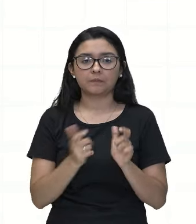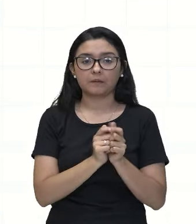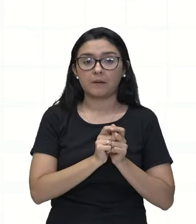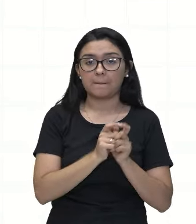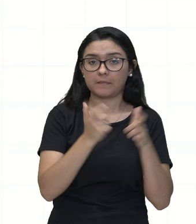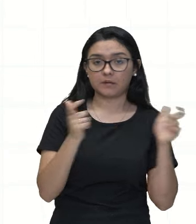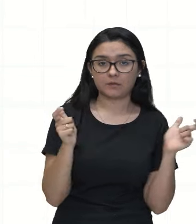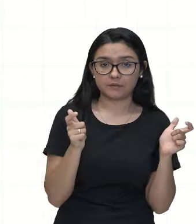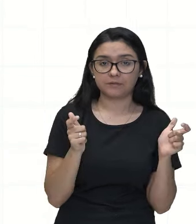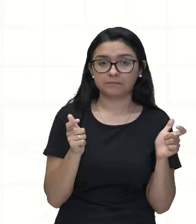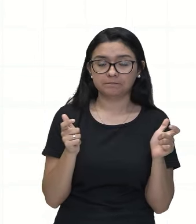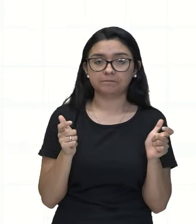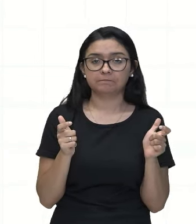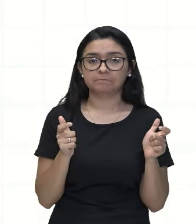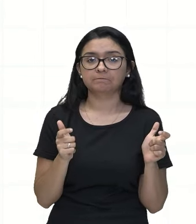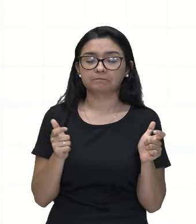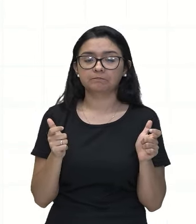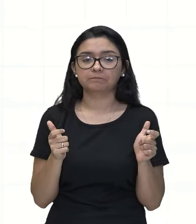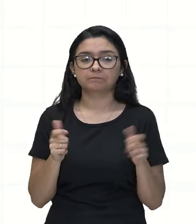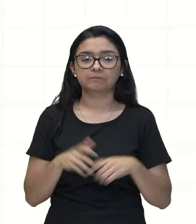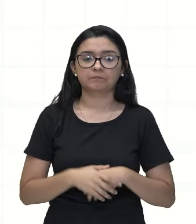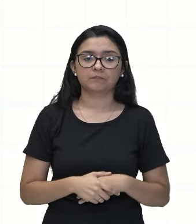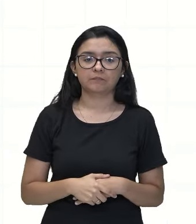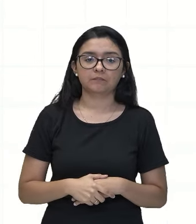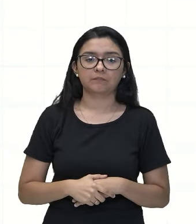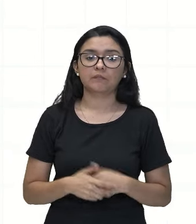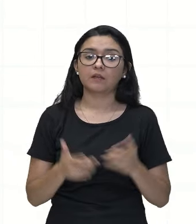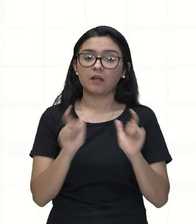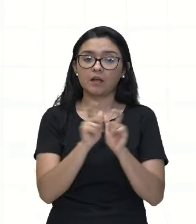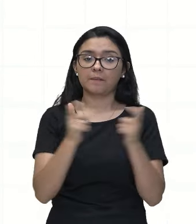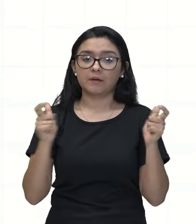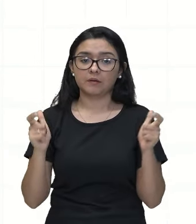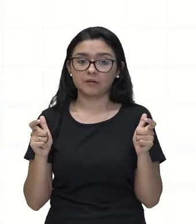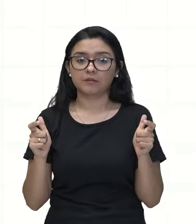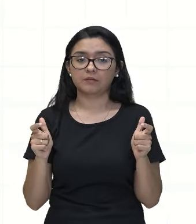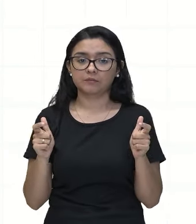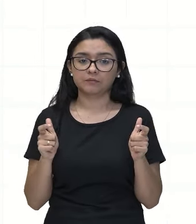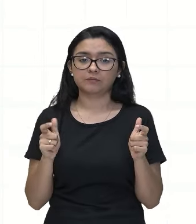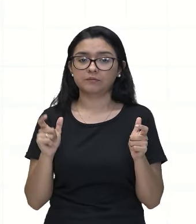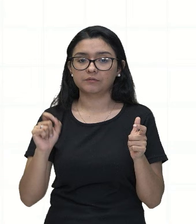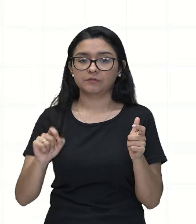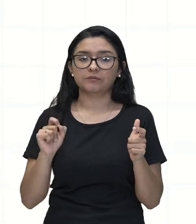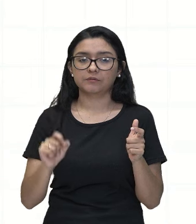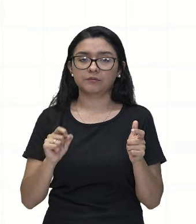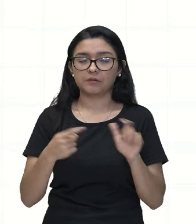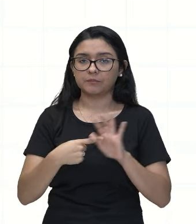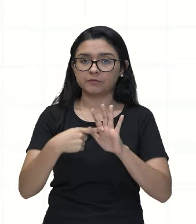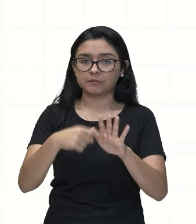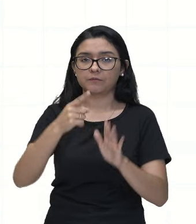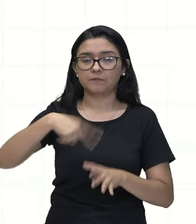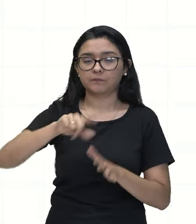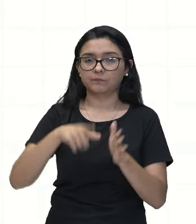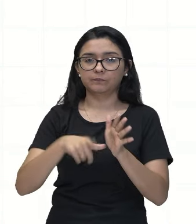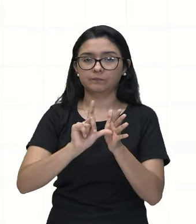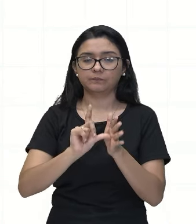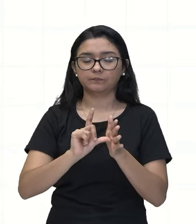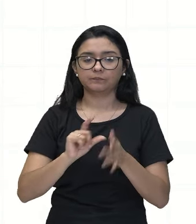a maioria dois né a palavra maioria de no caso aqui é o que eu mostrei aqui para